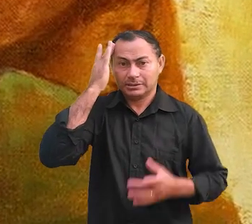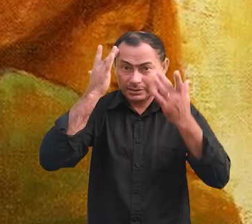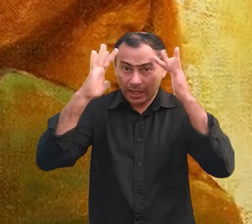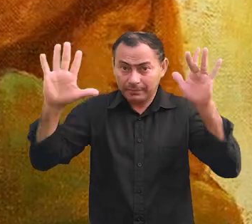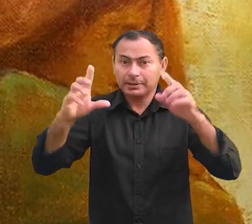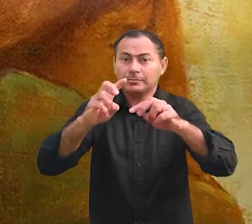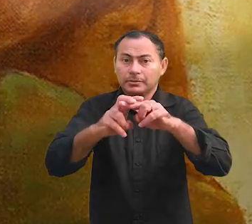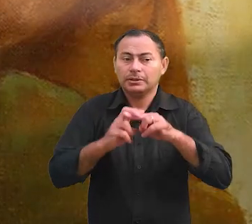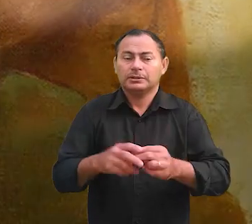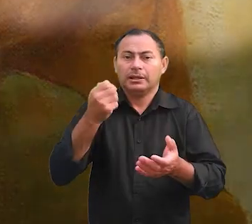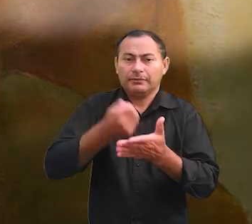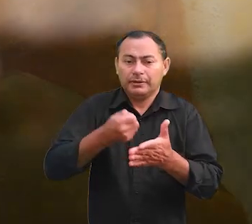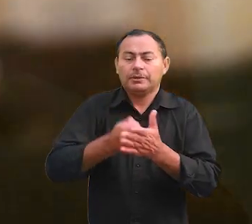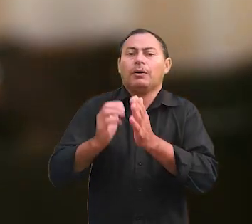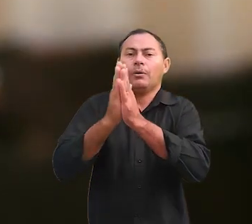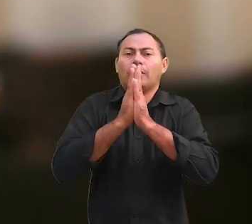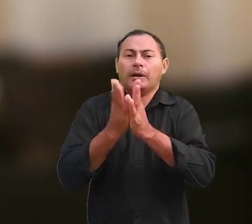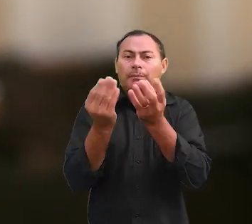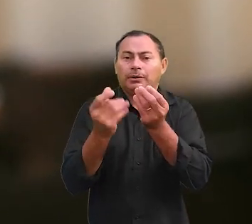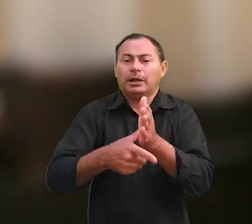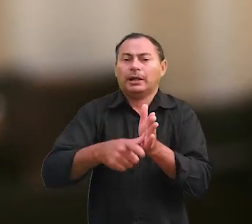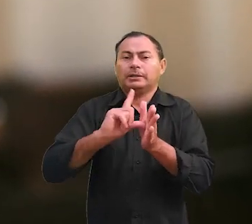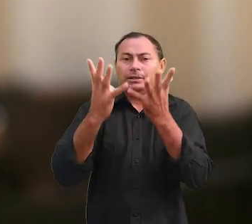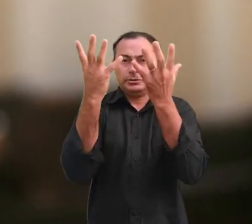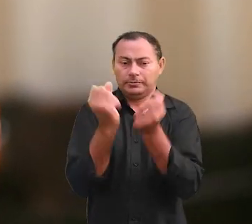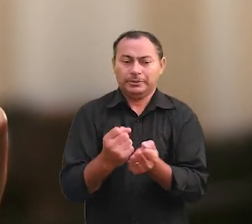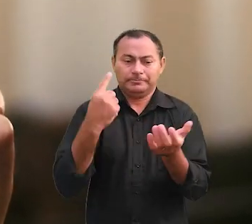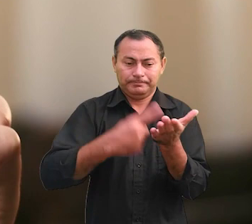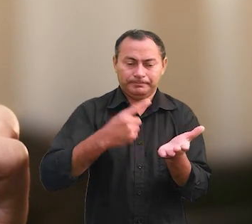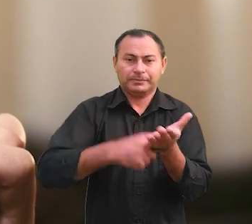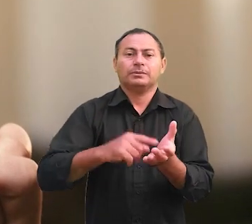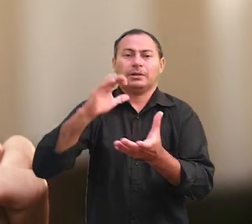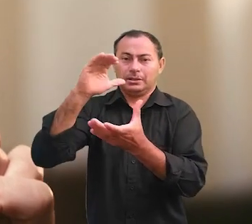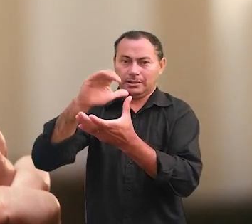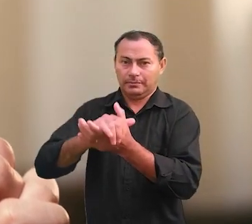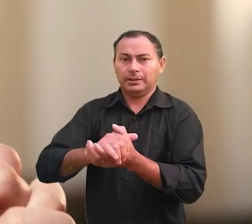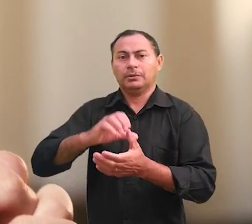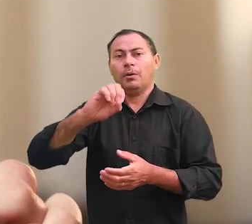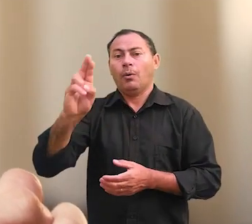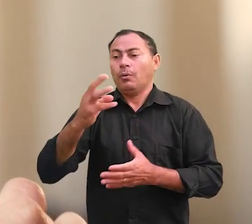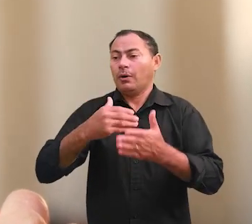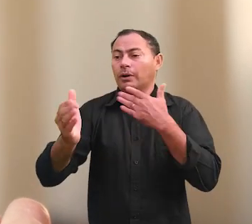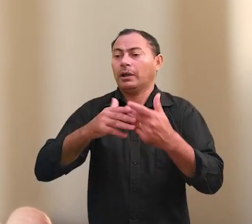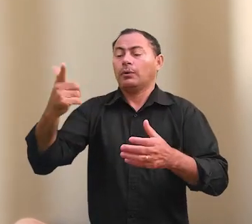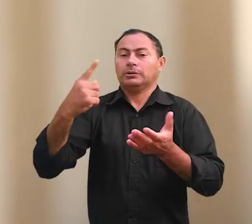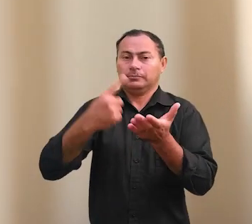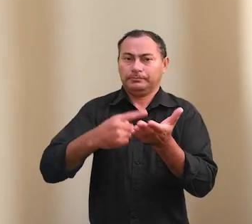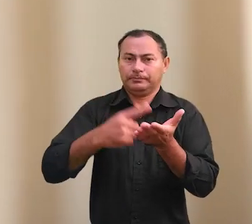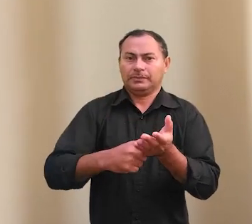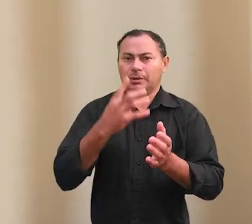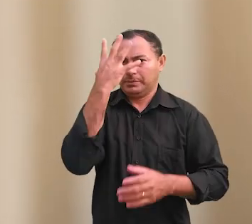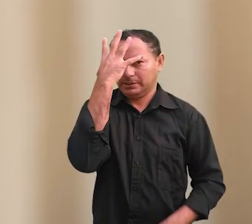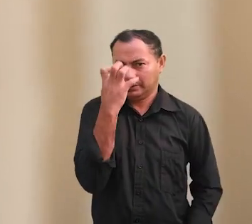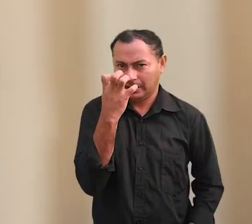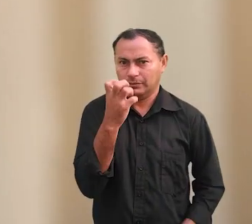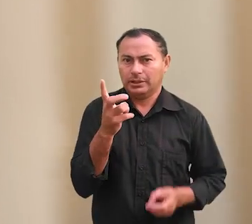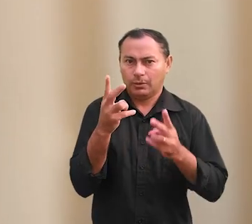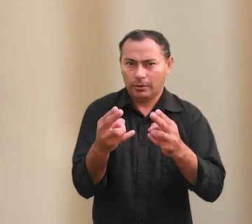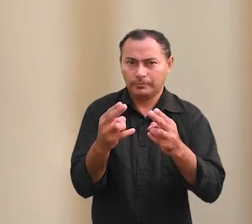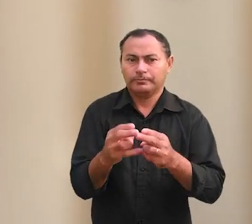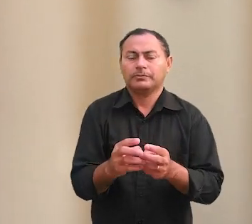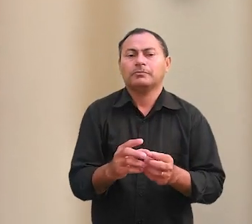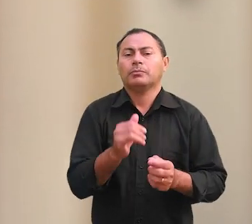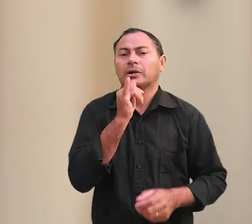não descobrem e por isso devemos orar muito antes de Assumir o compromisso do casamento ou qualquer outro compromisso tão